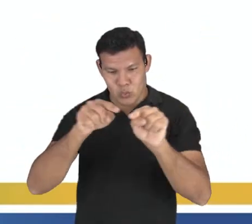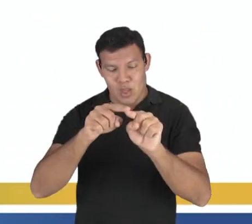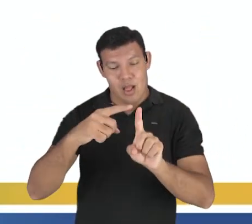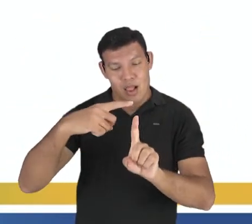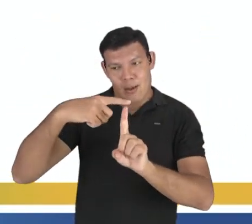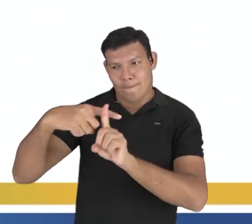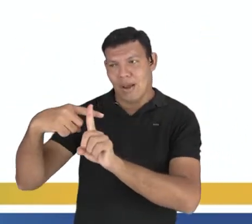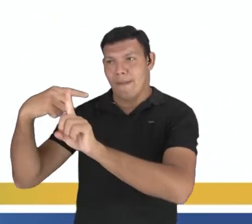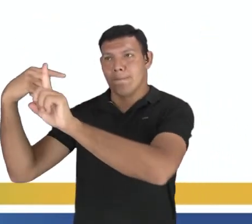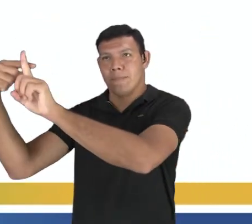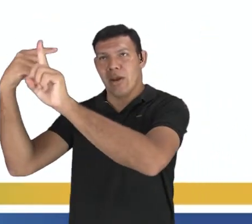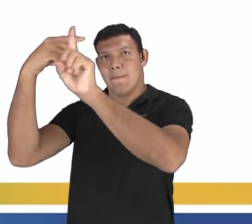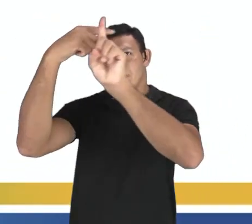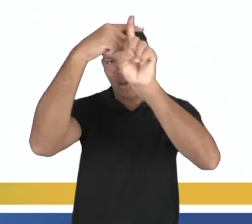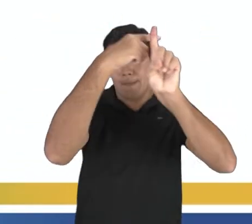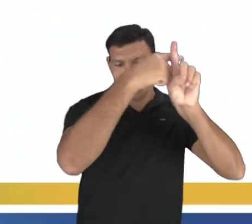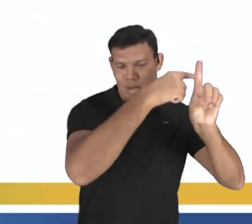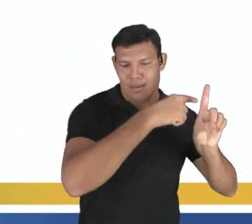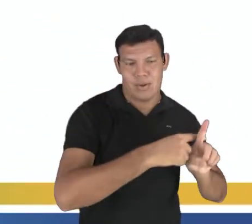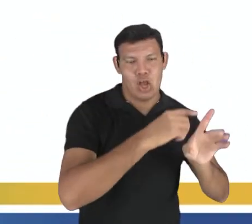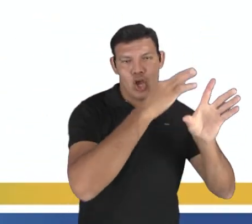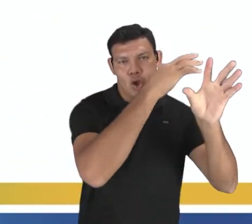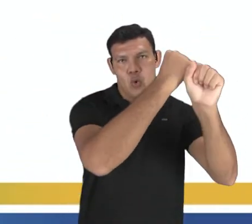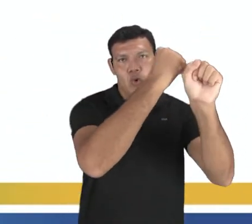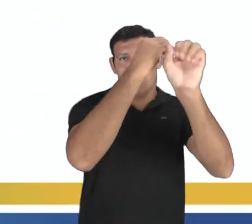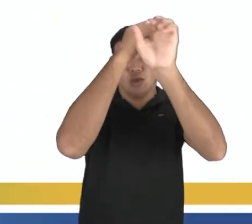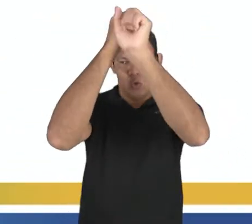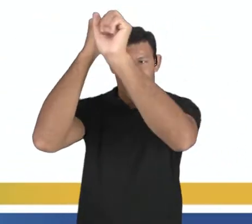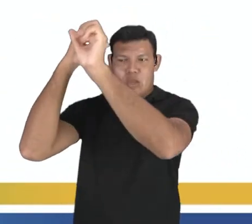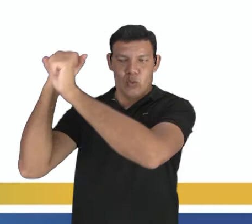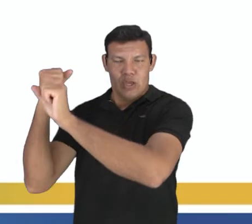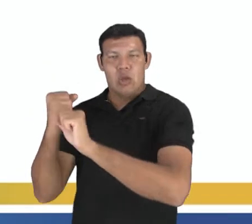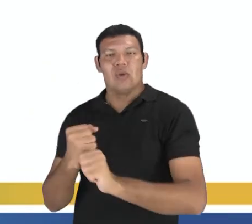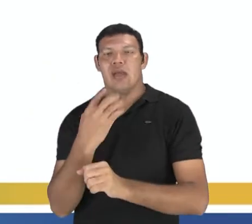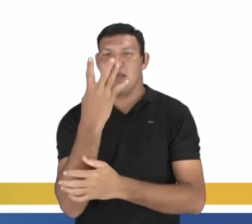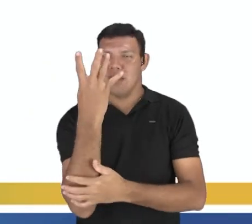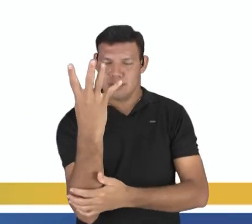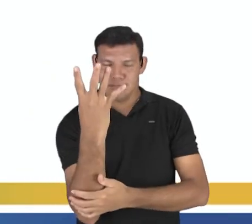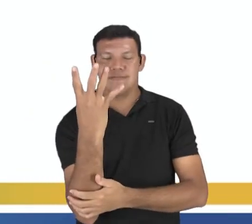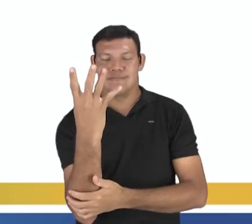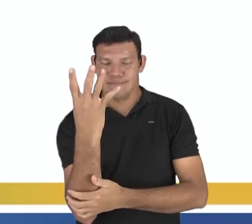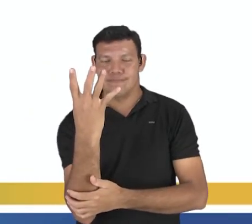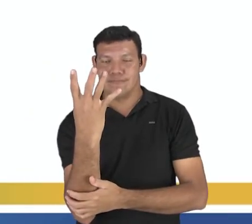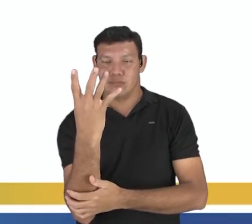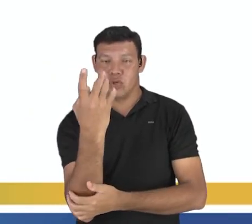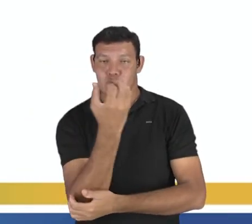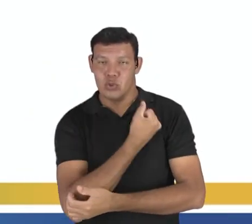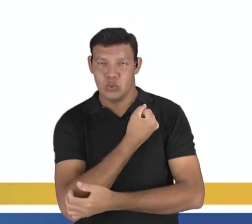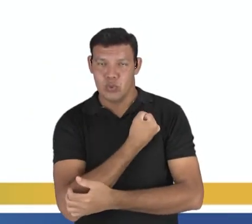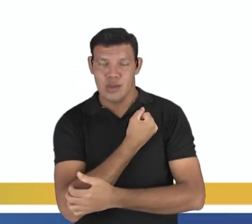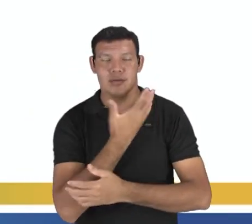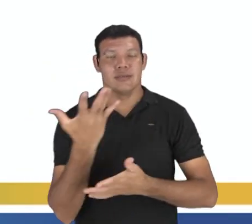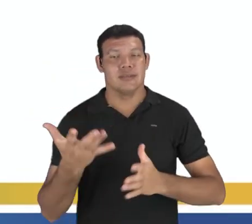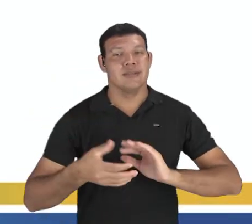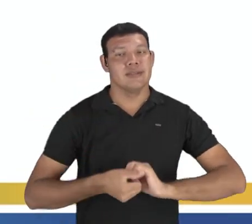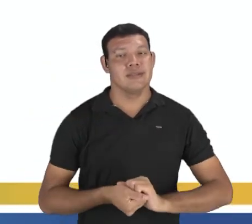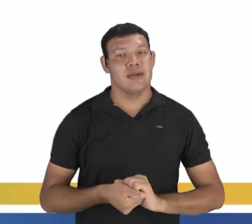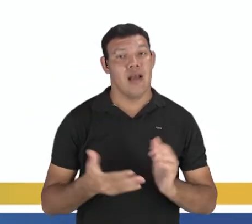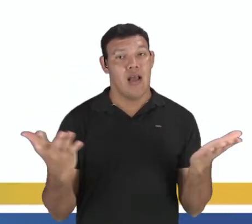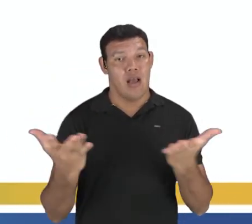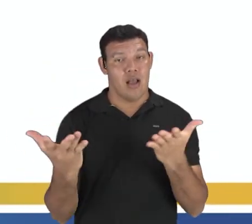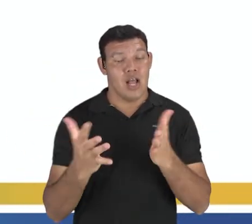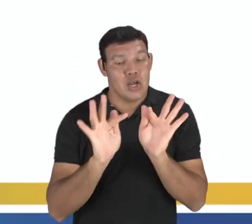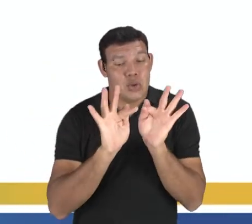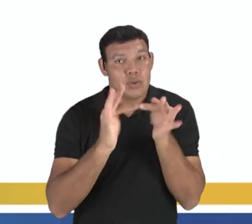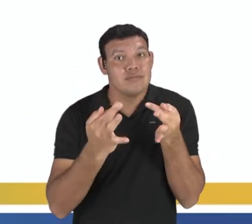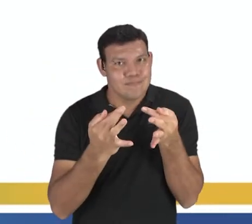4 lados. Portanto, nós temos 4 termos para essa expressão. E agora nós vamos reduzir